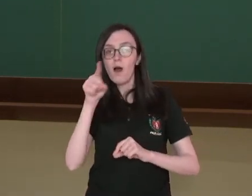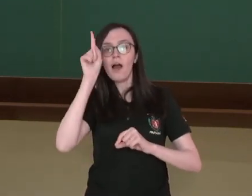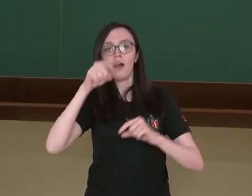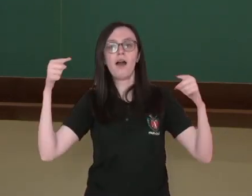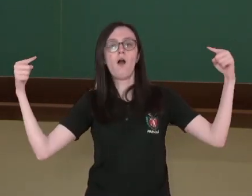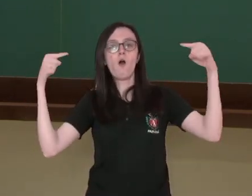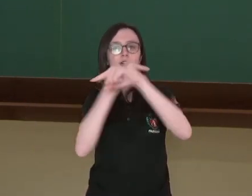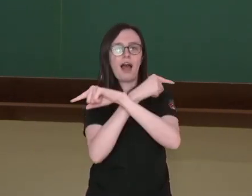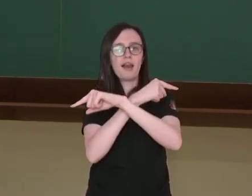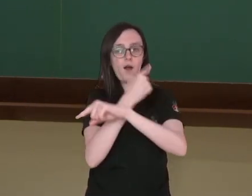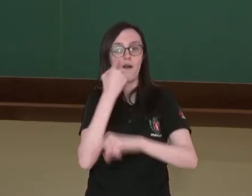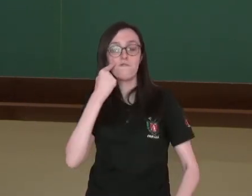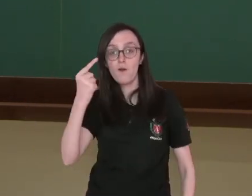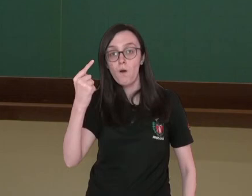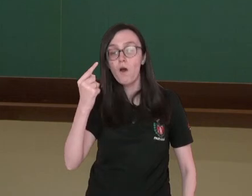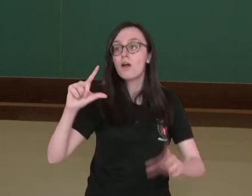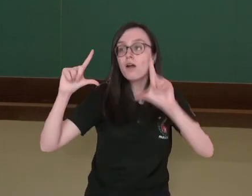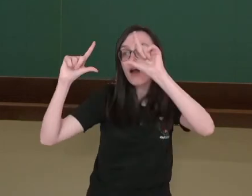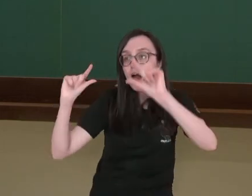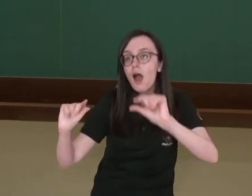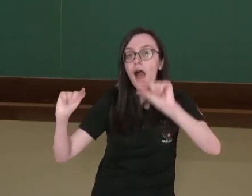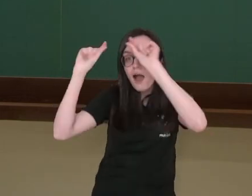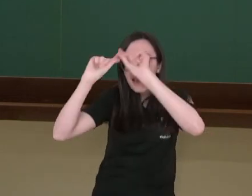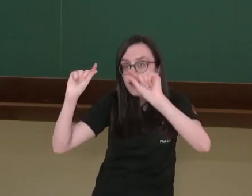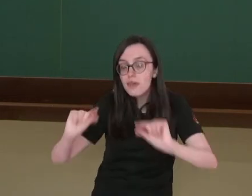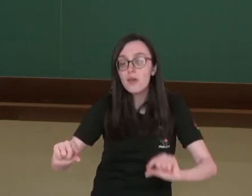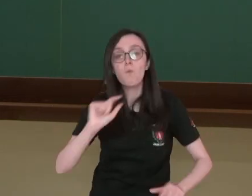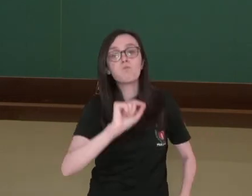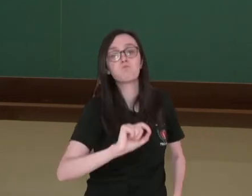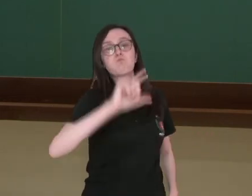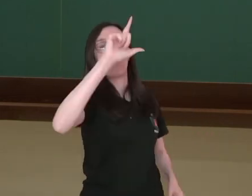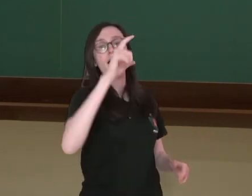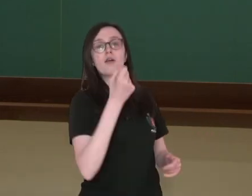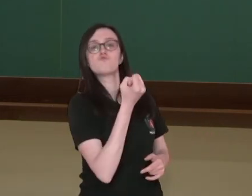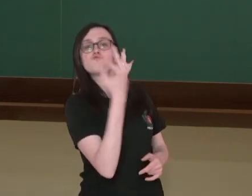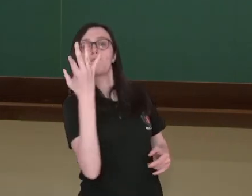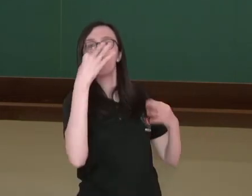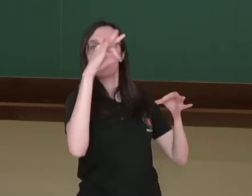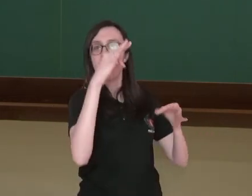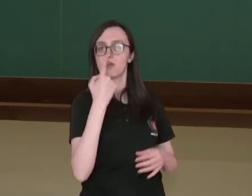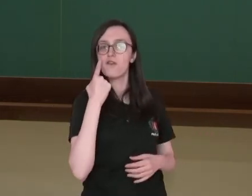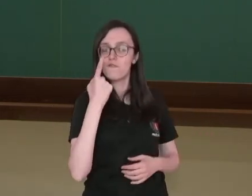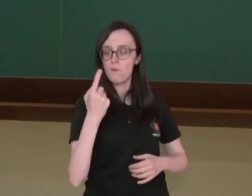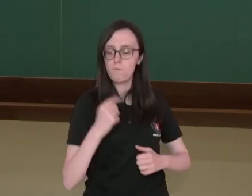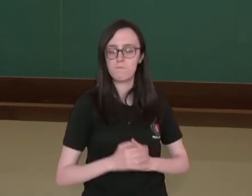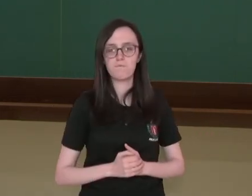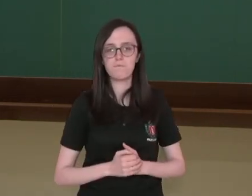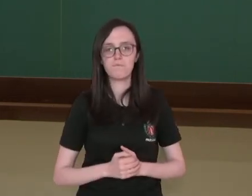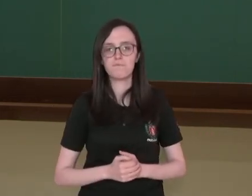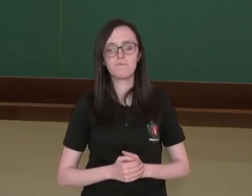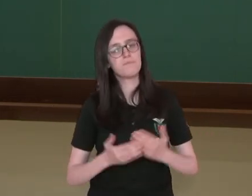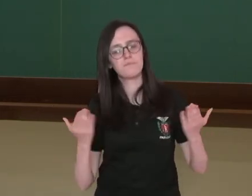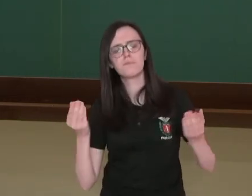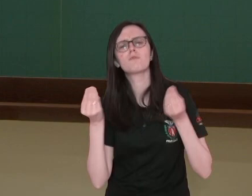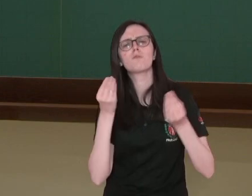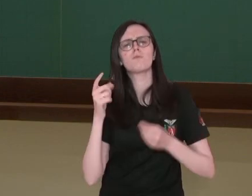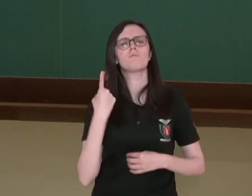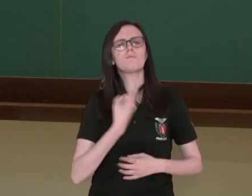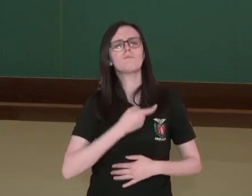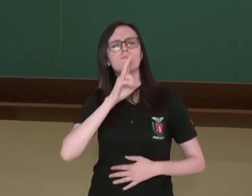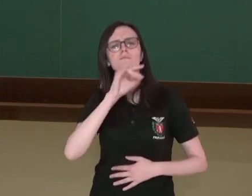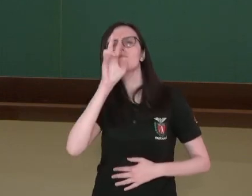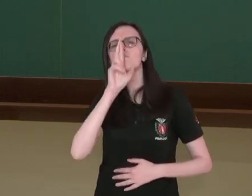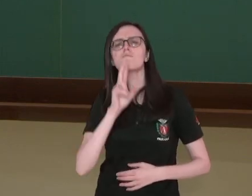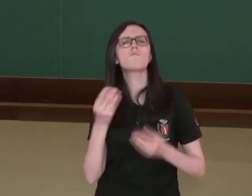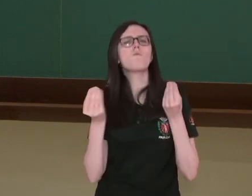grandezas inversamente proporcionais. Então, com o primeiro caso de inversamente proporcionais. Então, como é que a gente vai